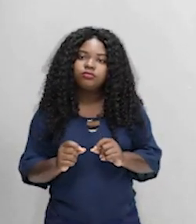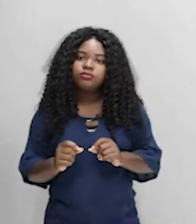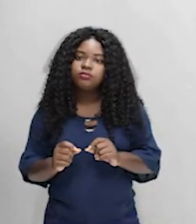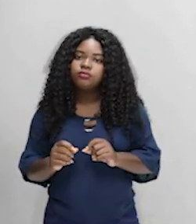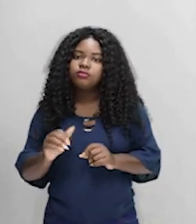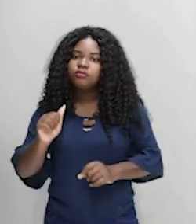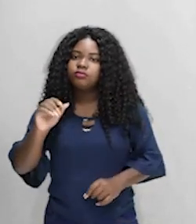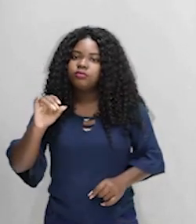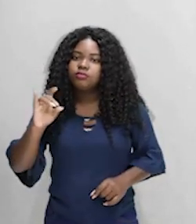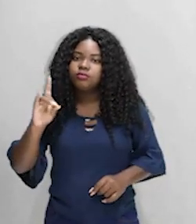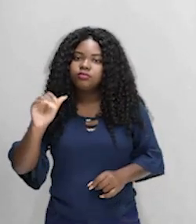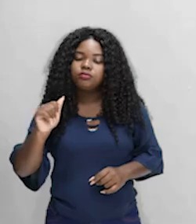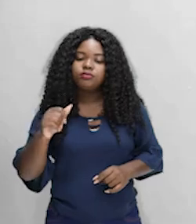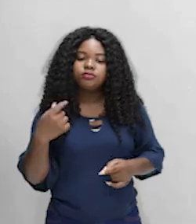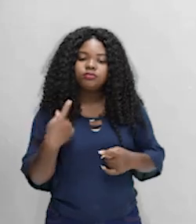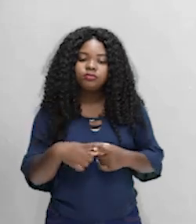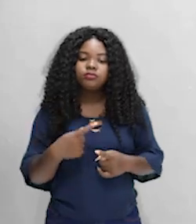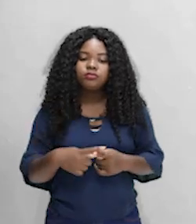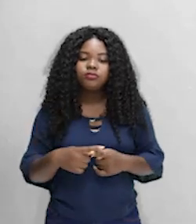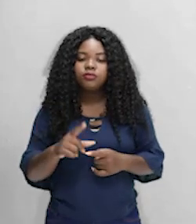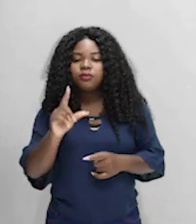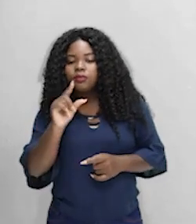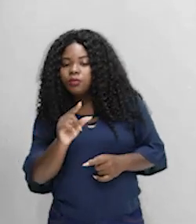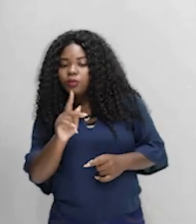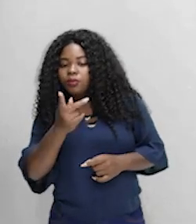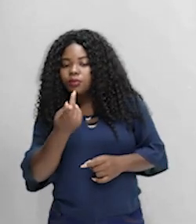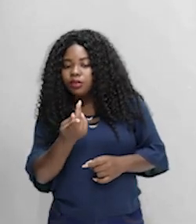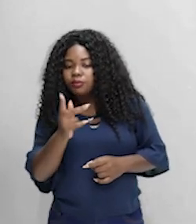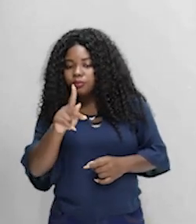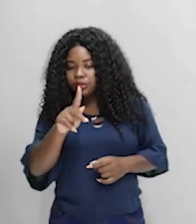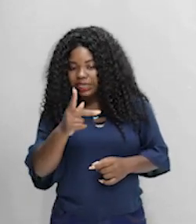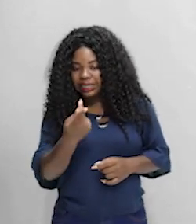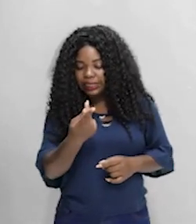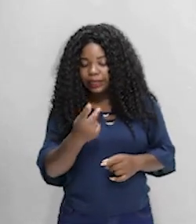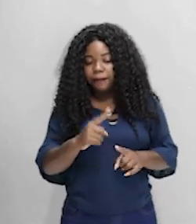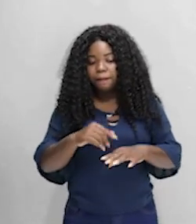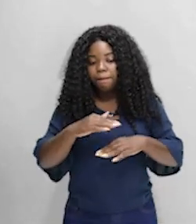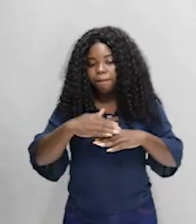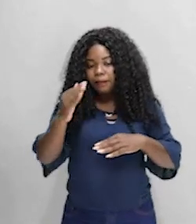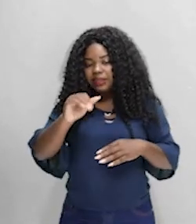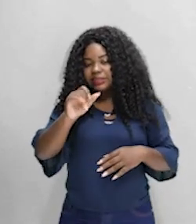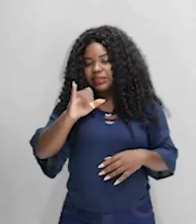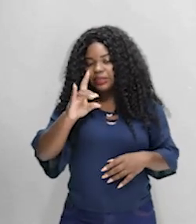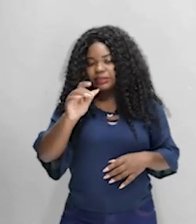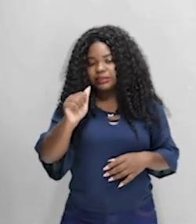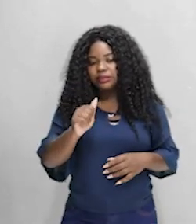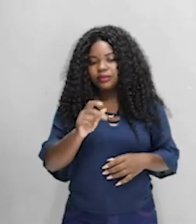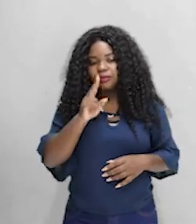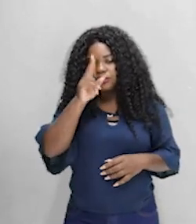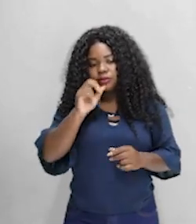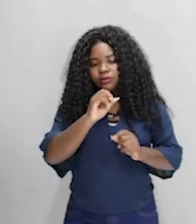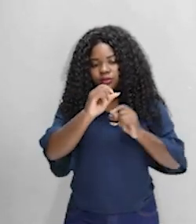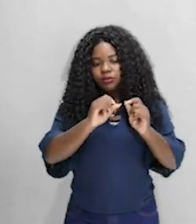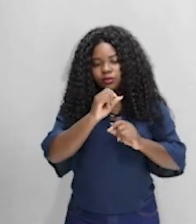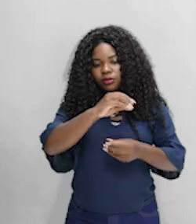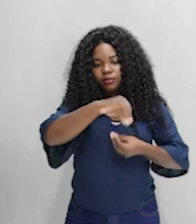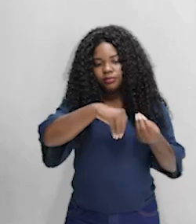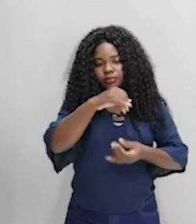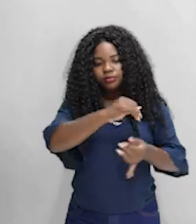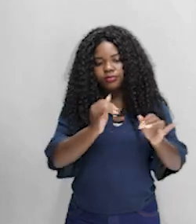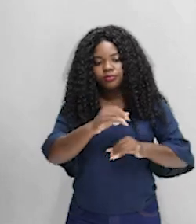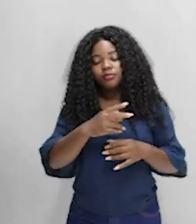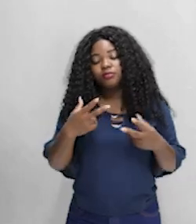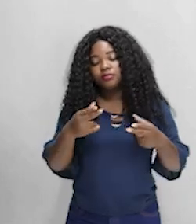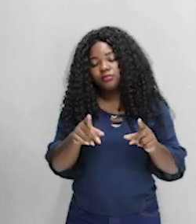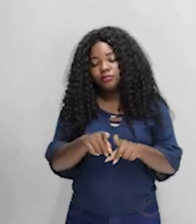levemente ácida, porque quanto menor o pH, mais ácida, mais forte será a solução. Da